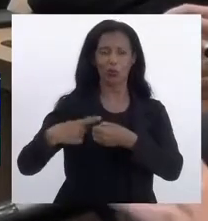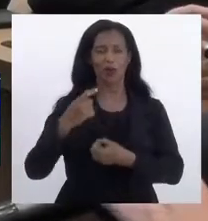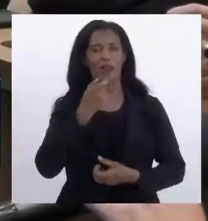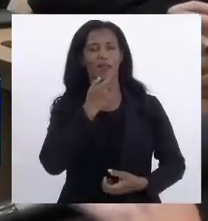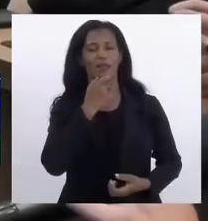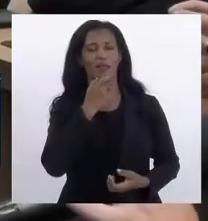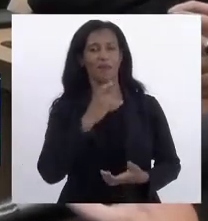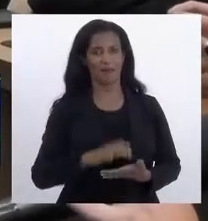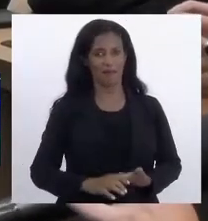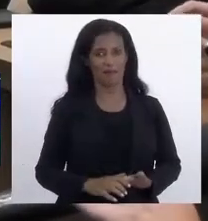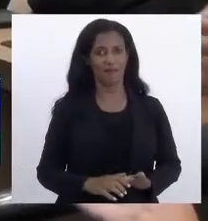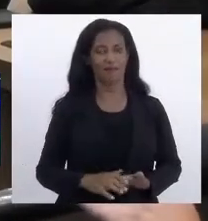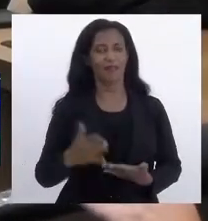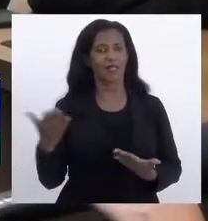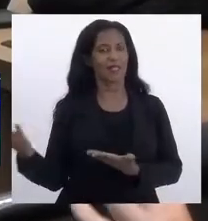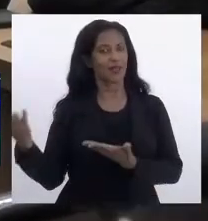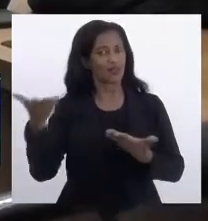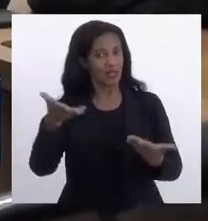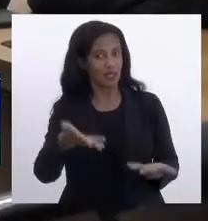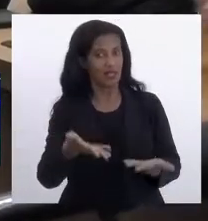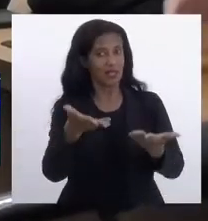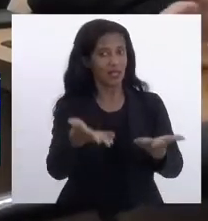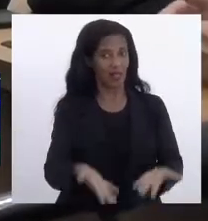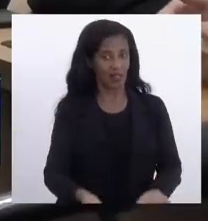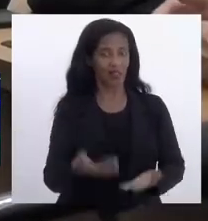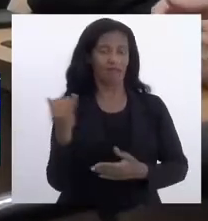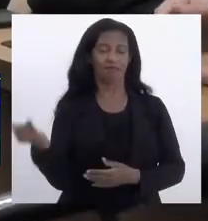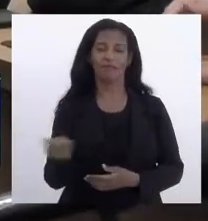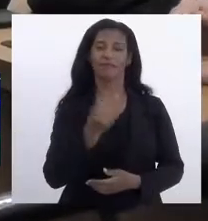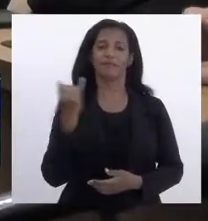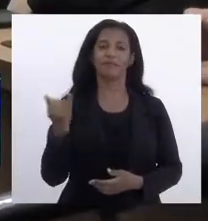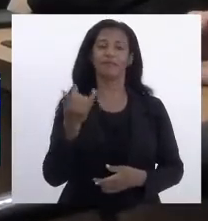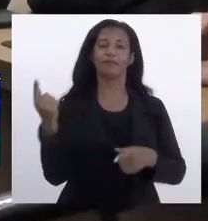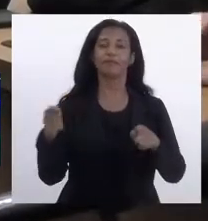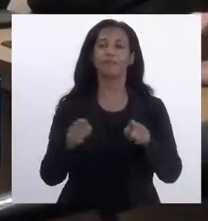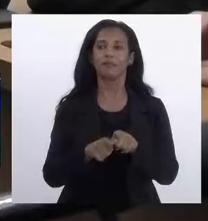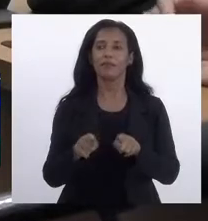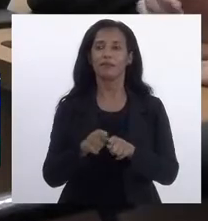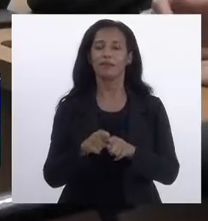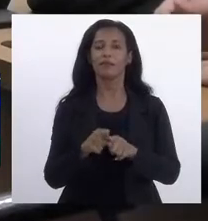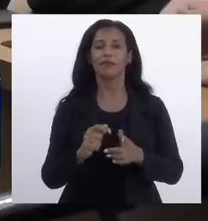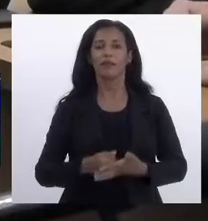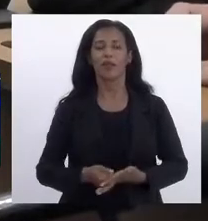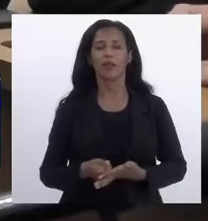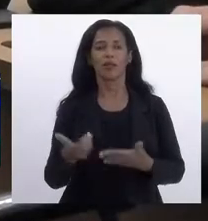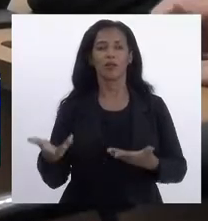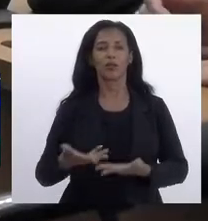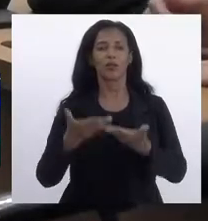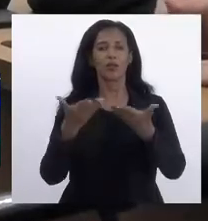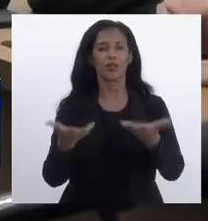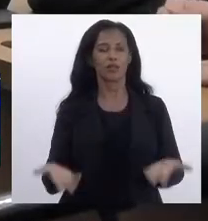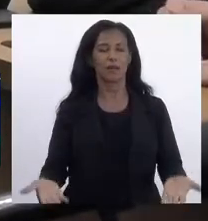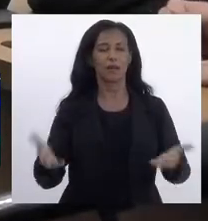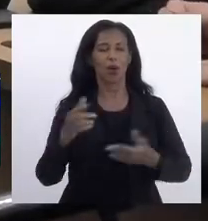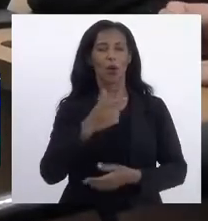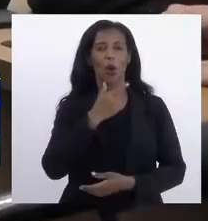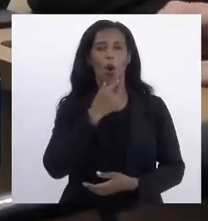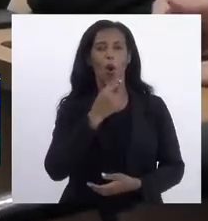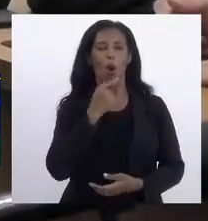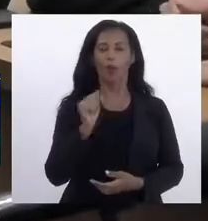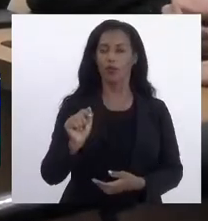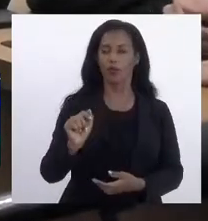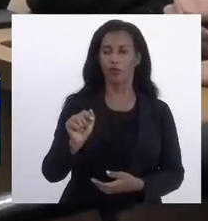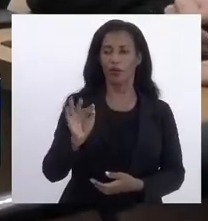da Leopoldina. Então, trazer aqui a importância também do lançamento do monumento Homens de